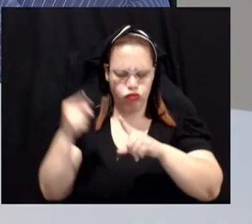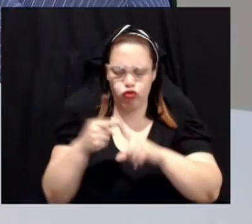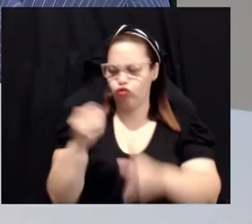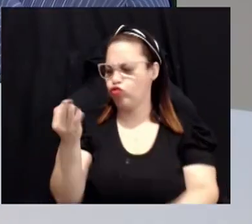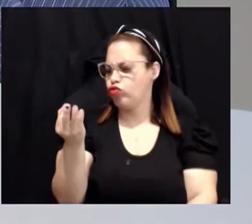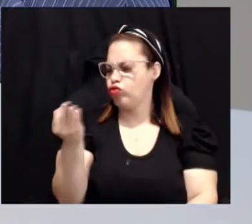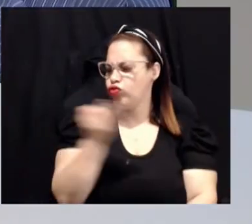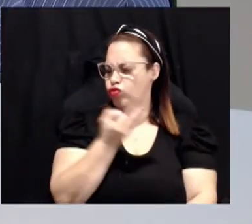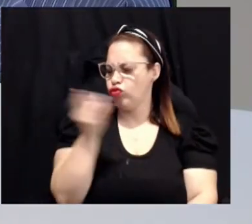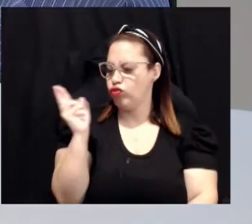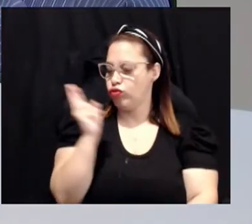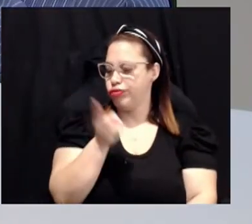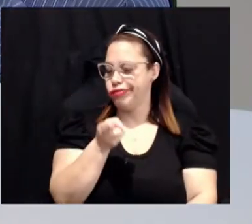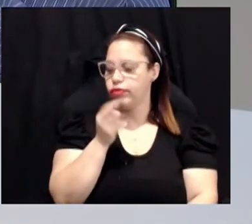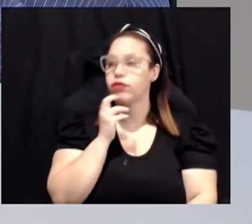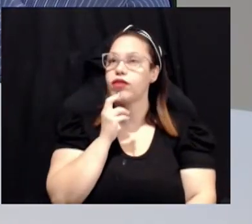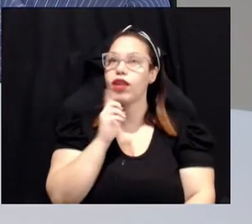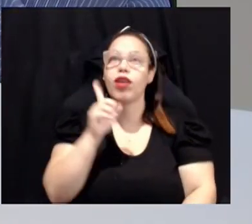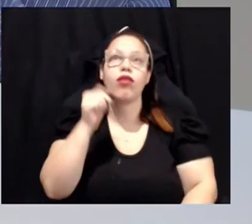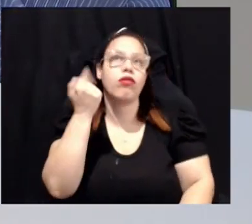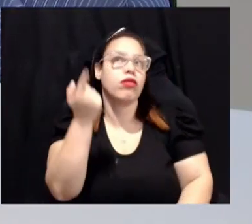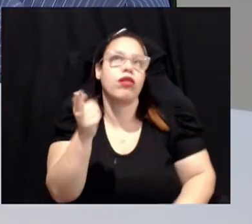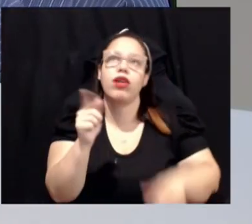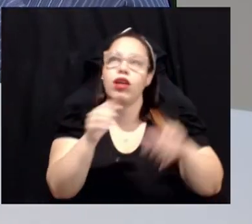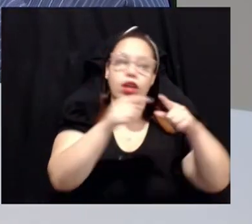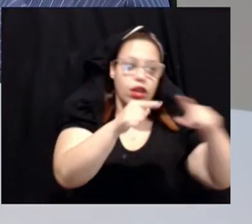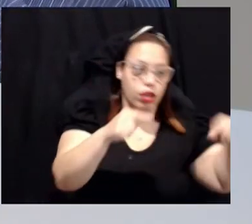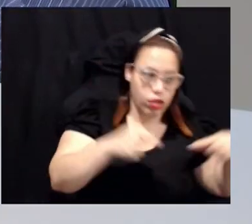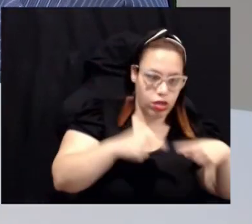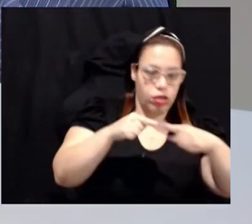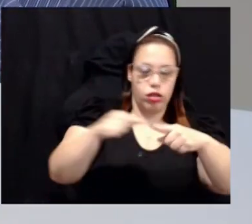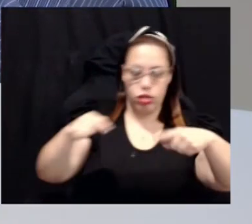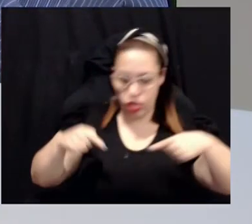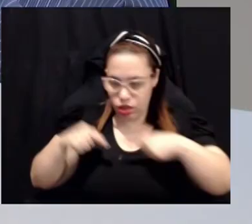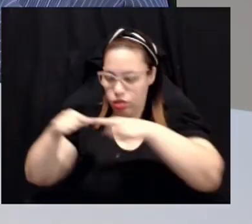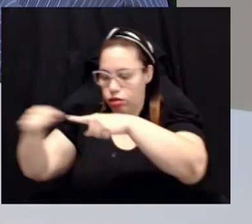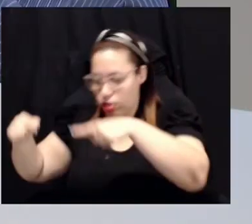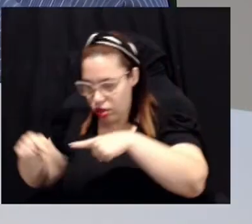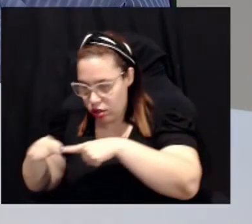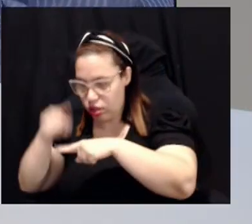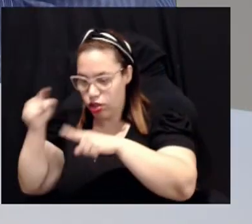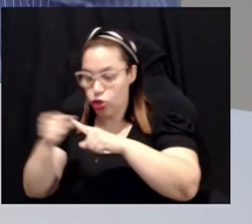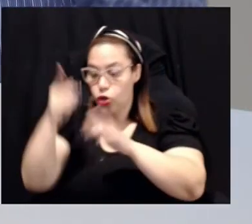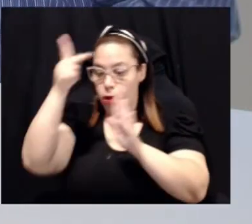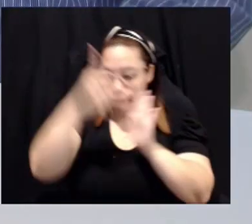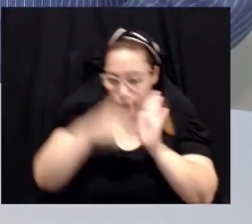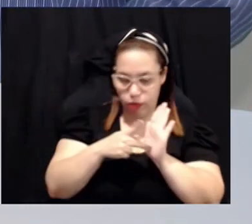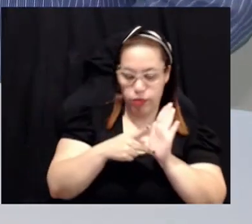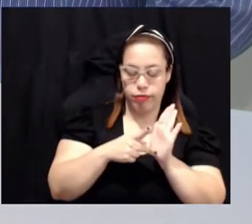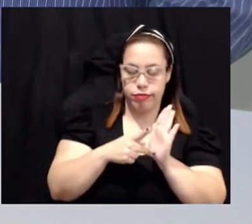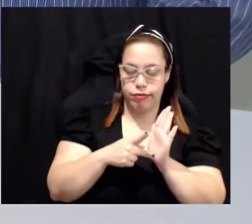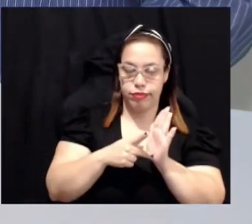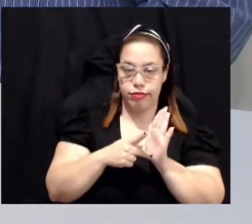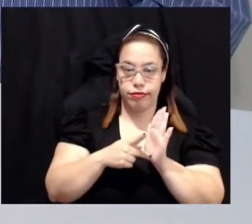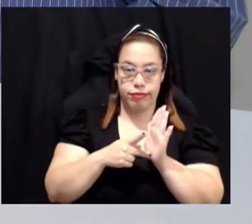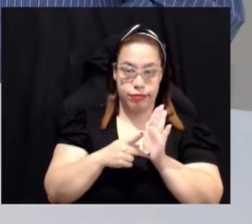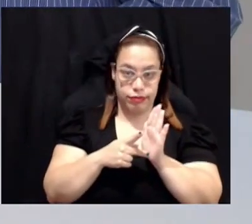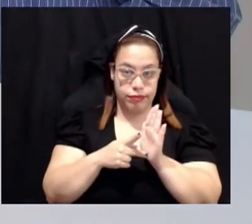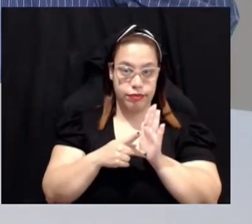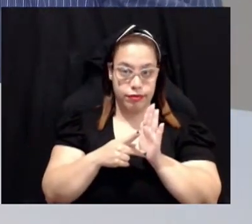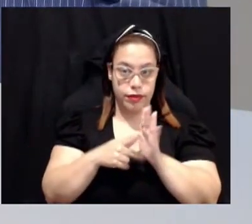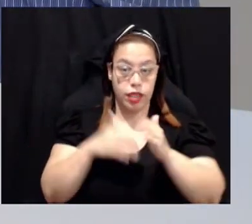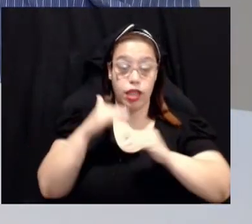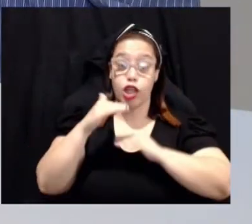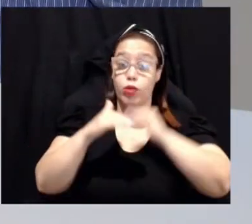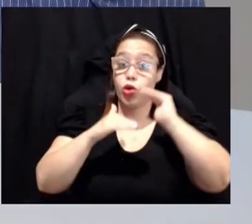outras situações, cada regional tem a sua dinâmica própria. Portanto, esse processo